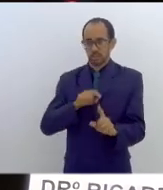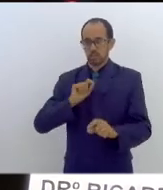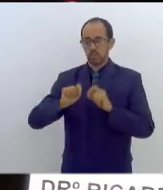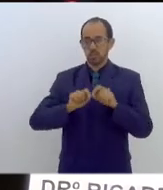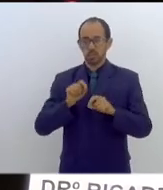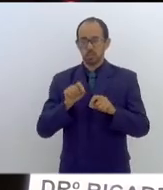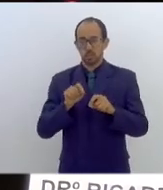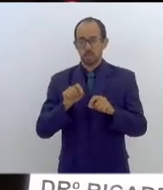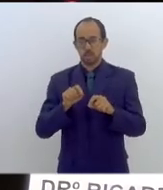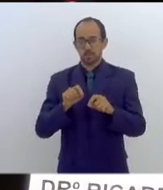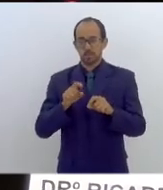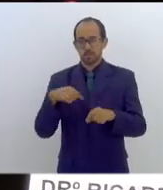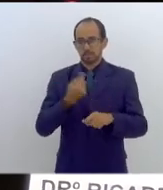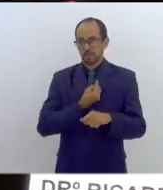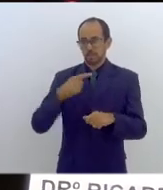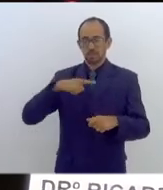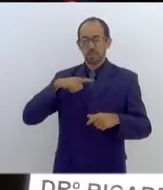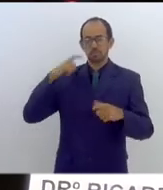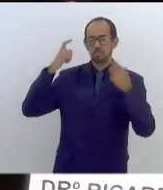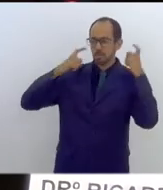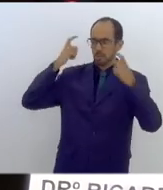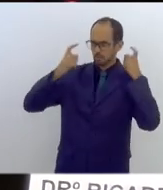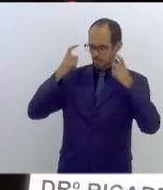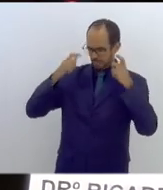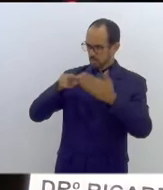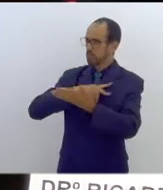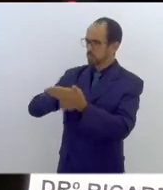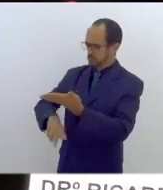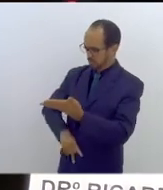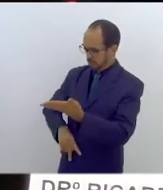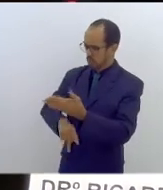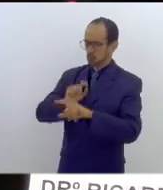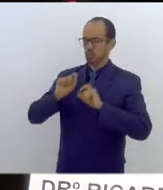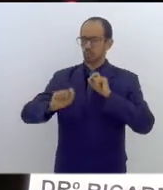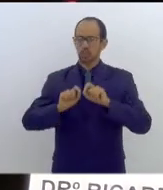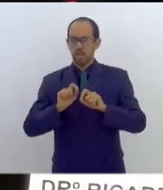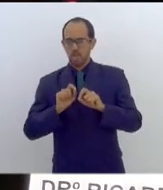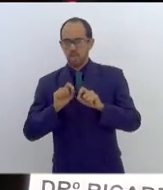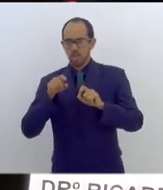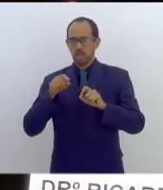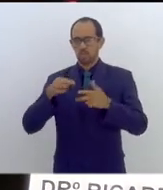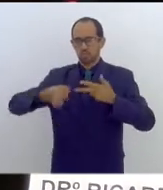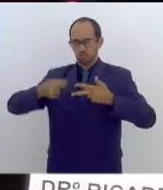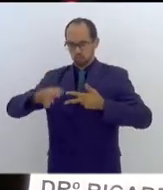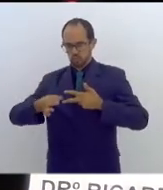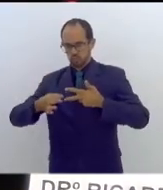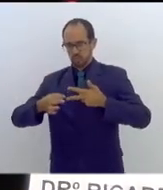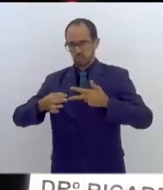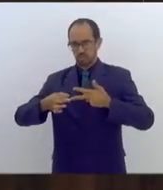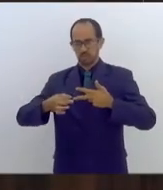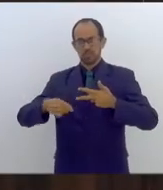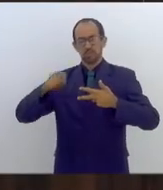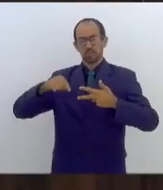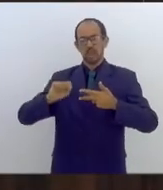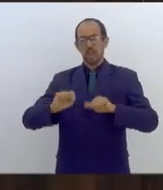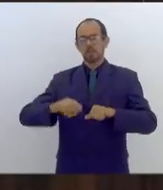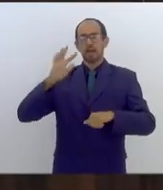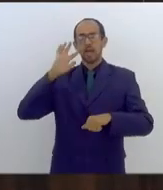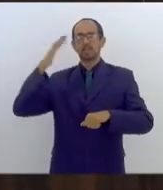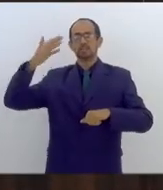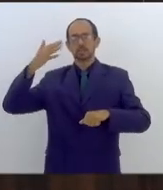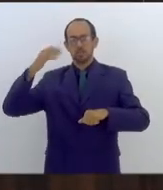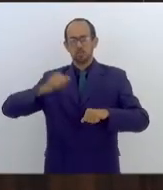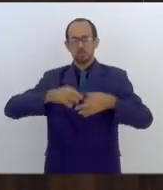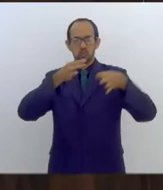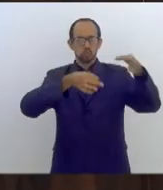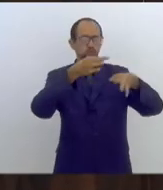nós temos uma preocupação muito grande Presidente na no judiciário pela hierarquia das decisões né Tem um